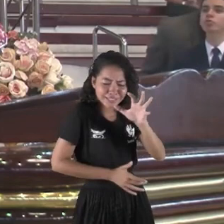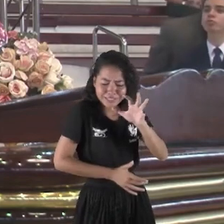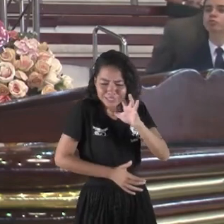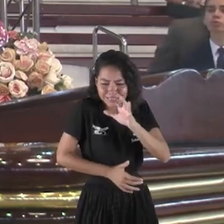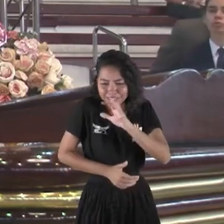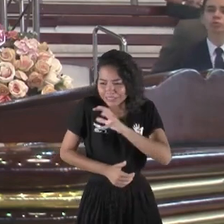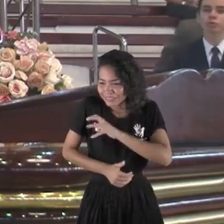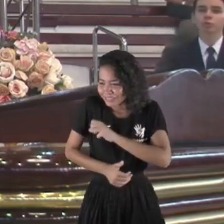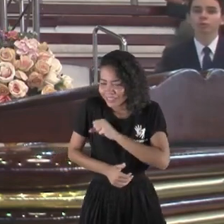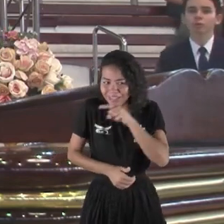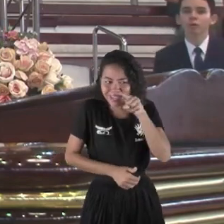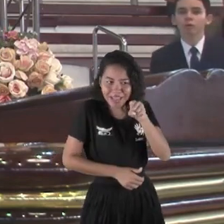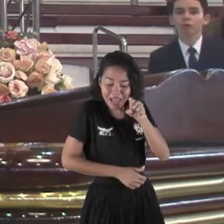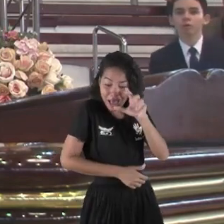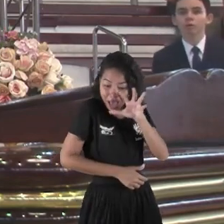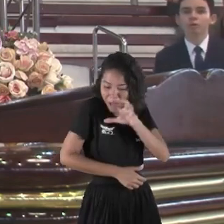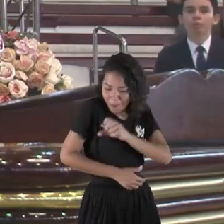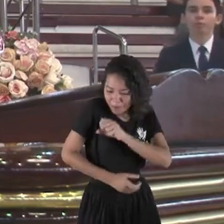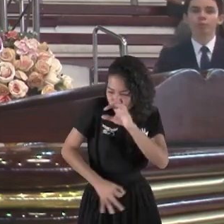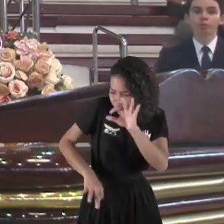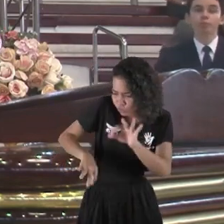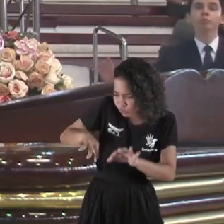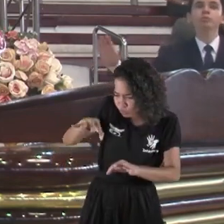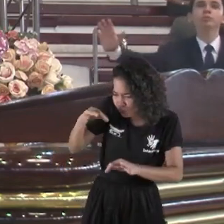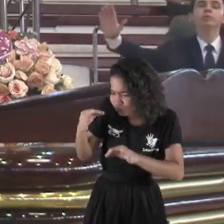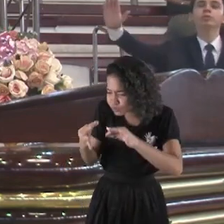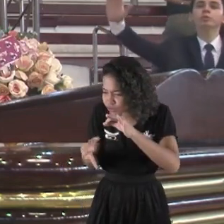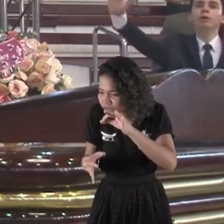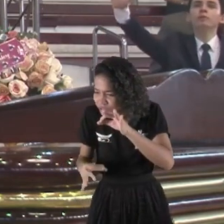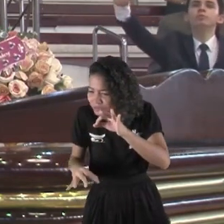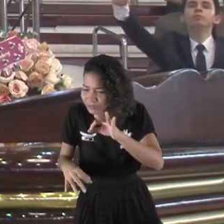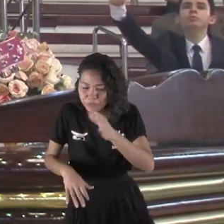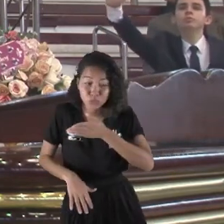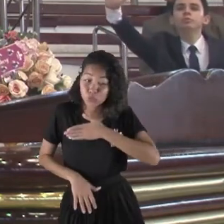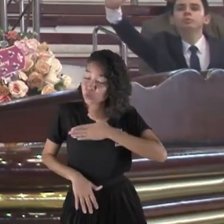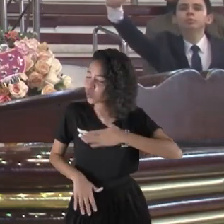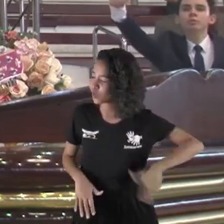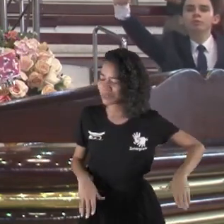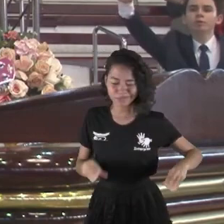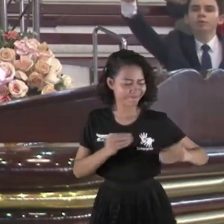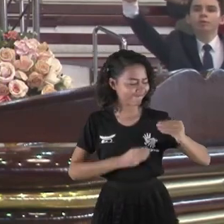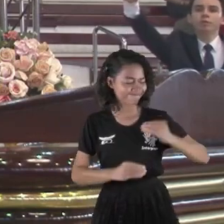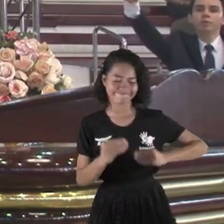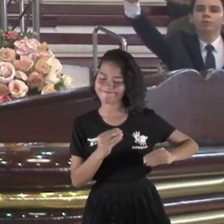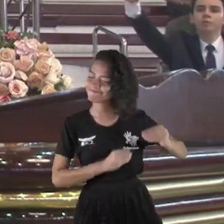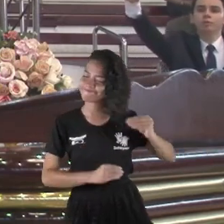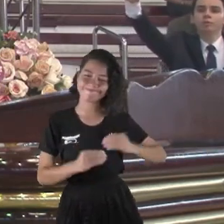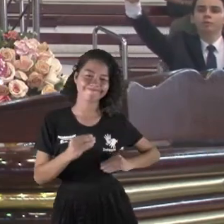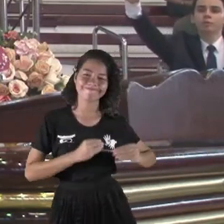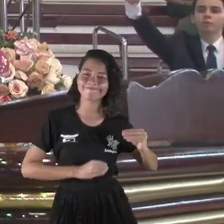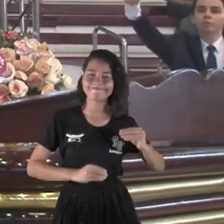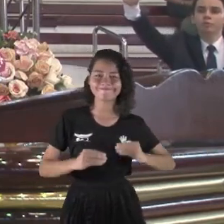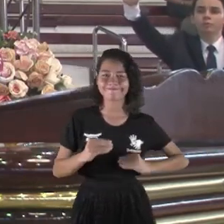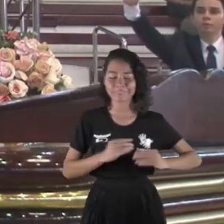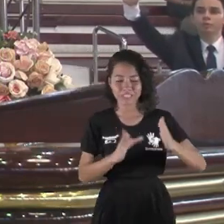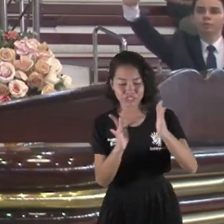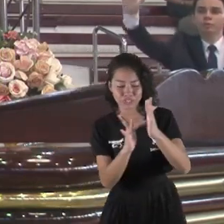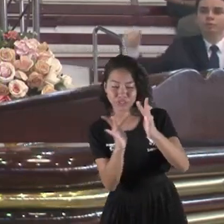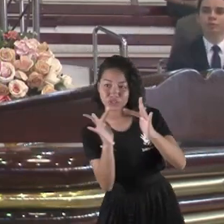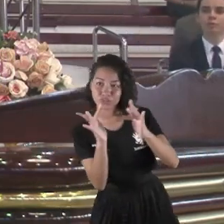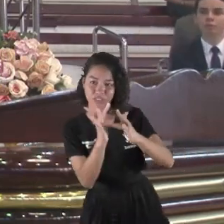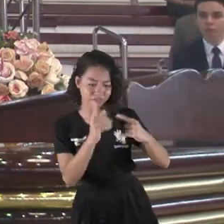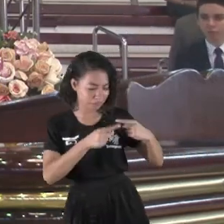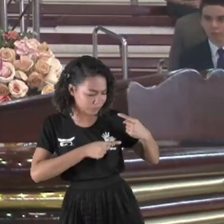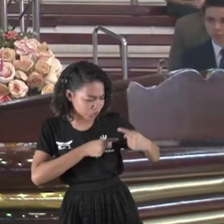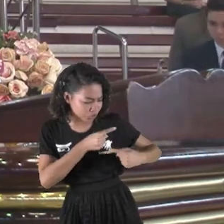a justiça, odeia a iniquidade. O descendente